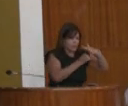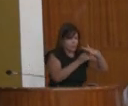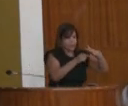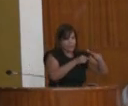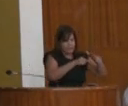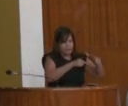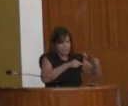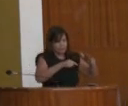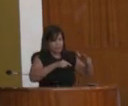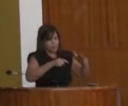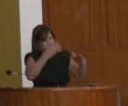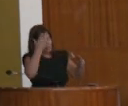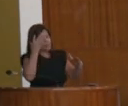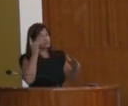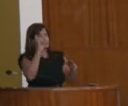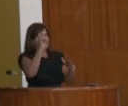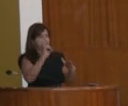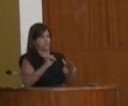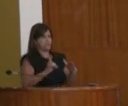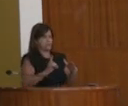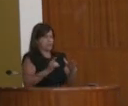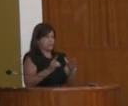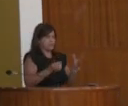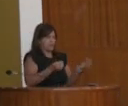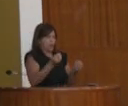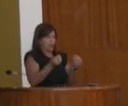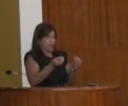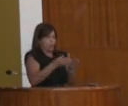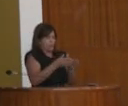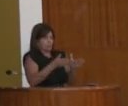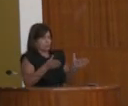pessoa com deficiência?